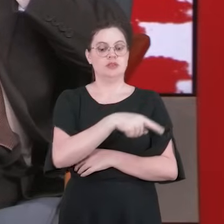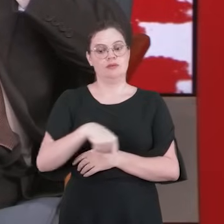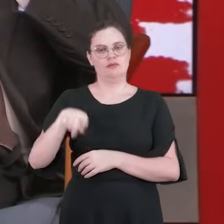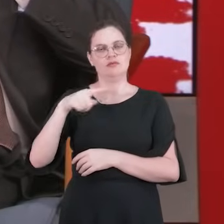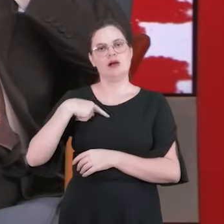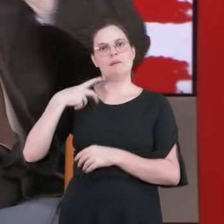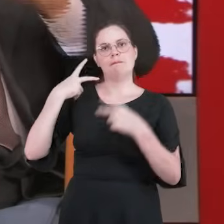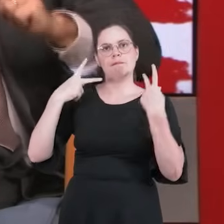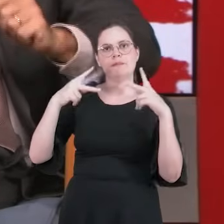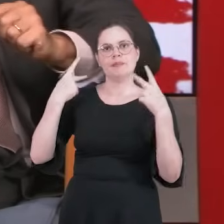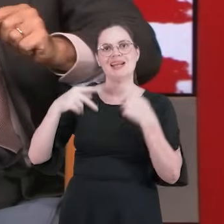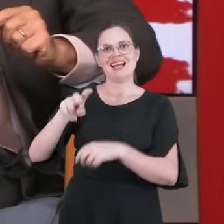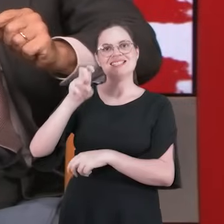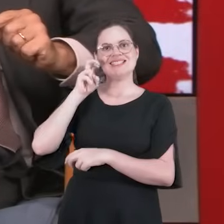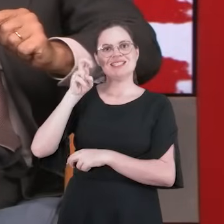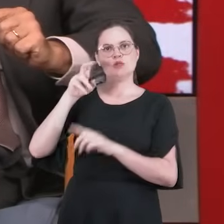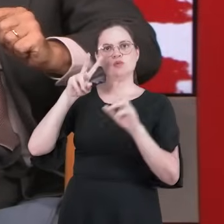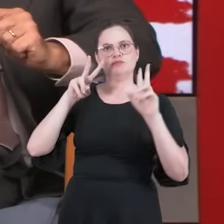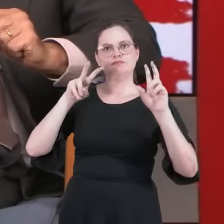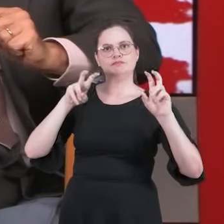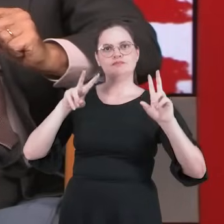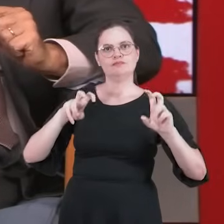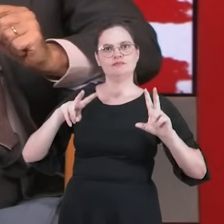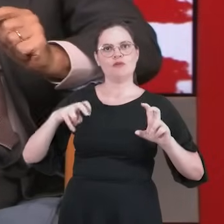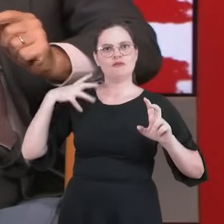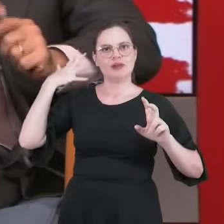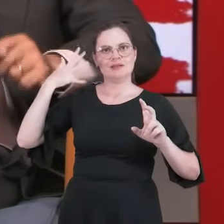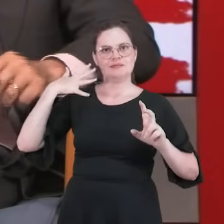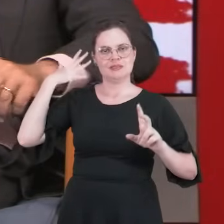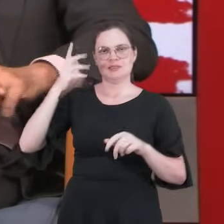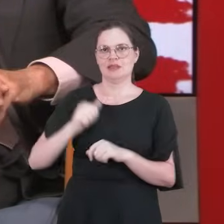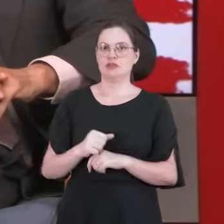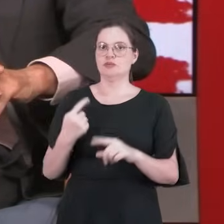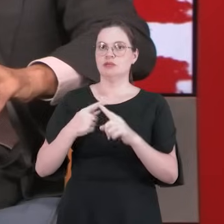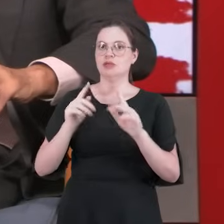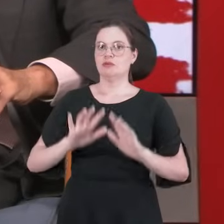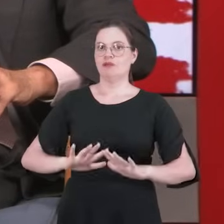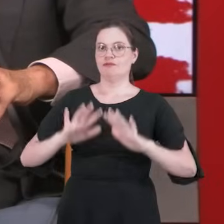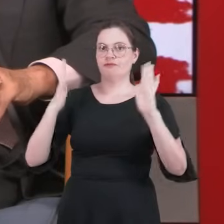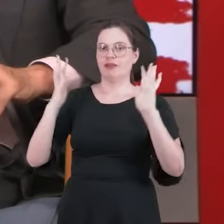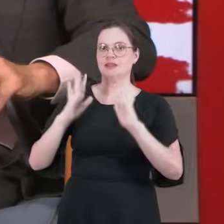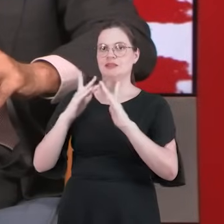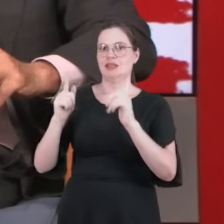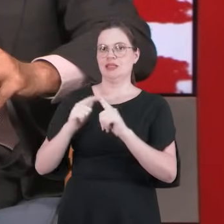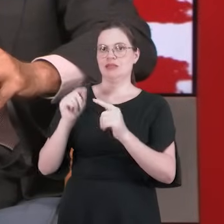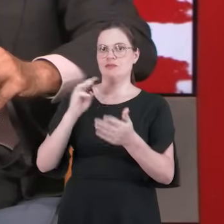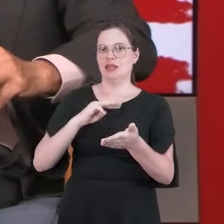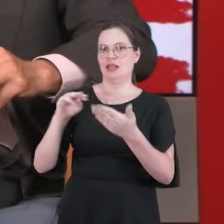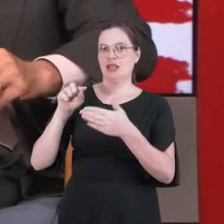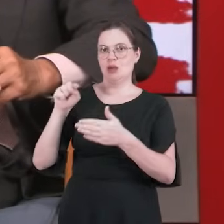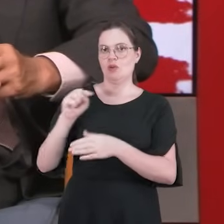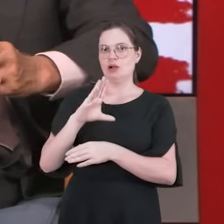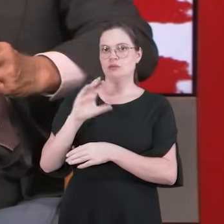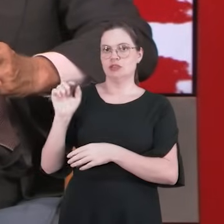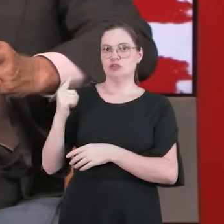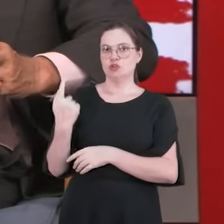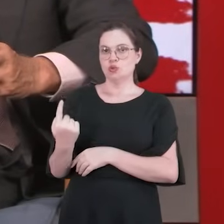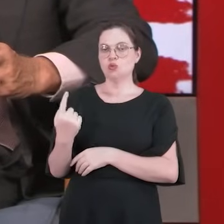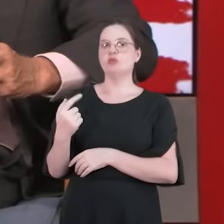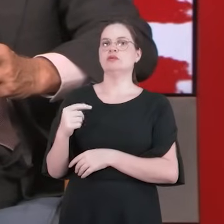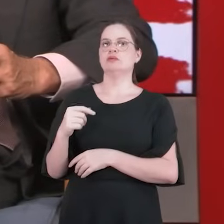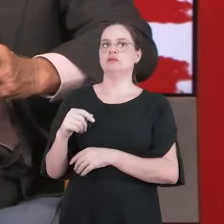mensagens. Era a festa da consagração de Campo Grande 1, onde